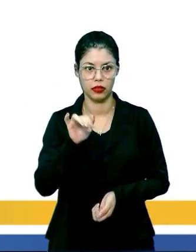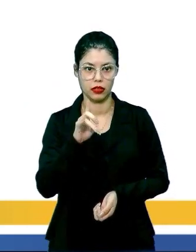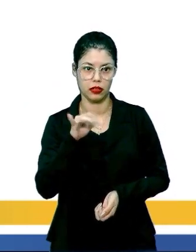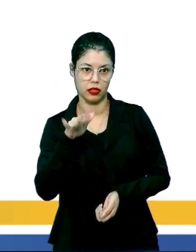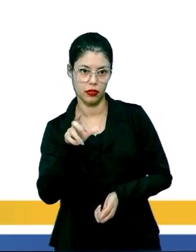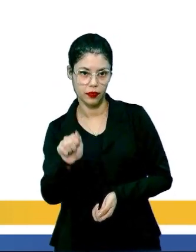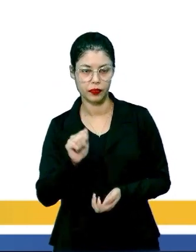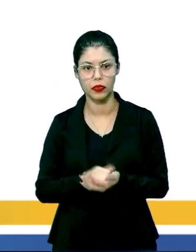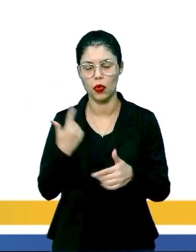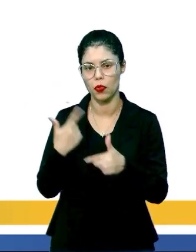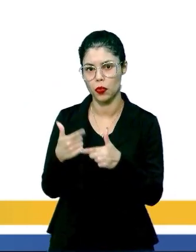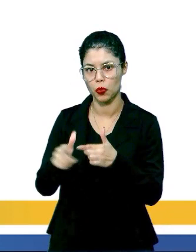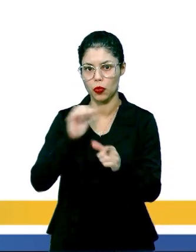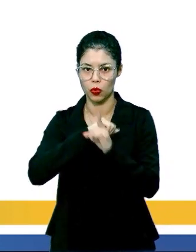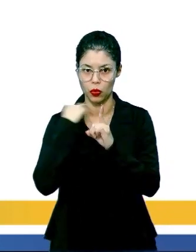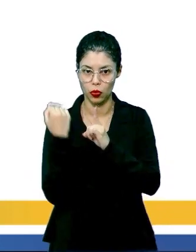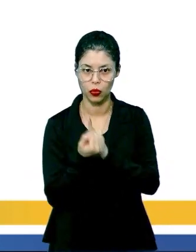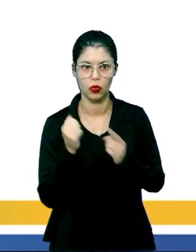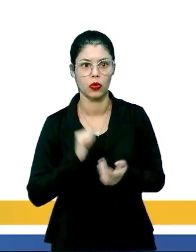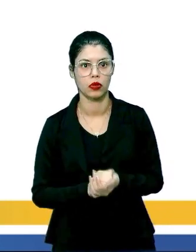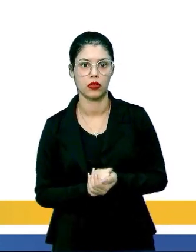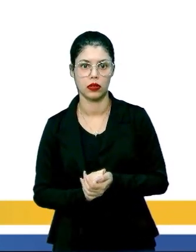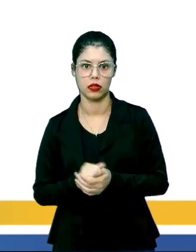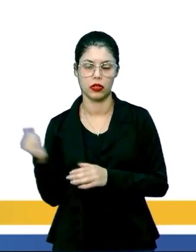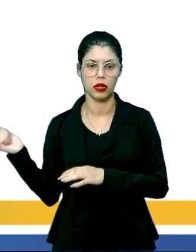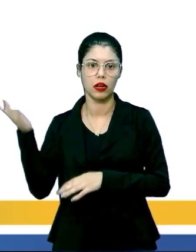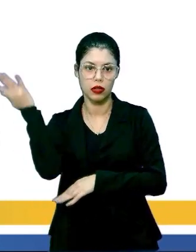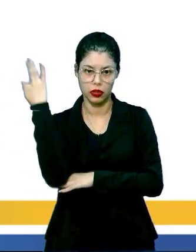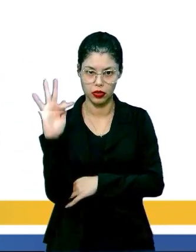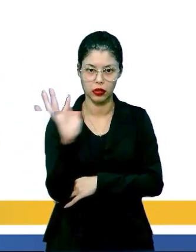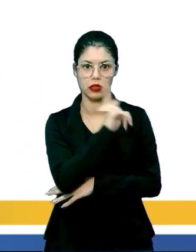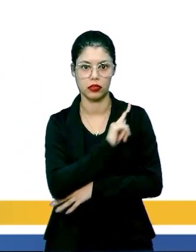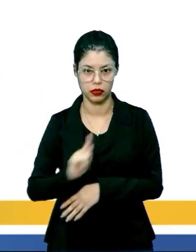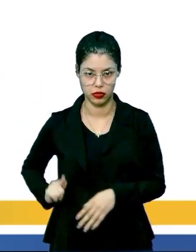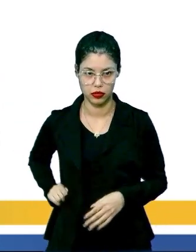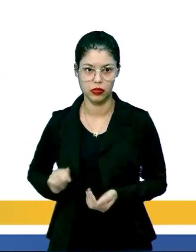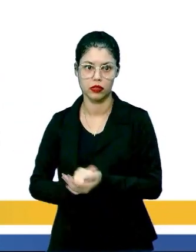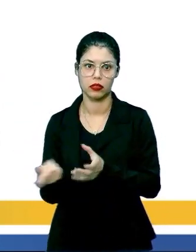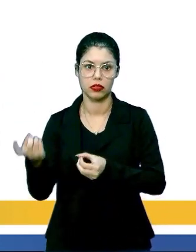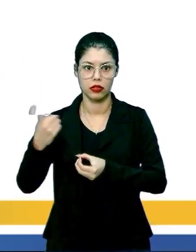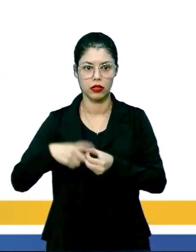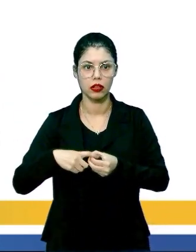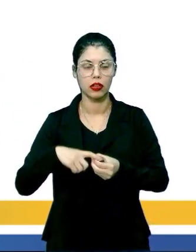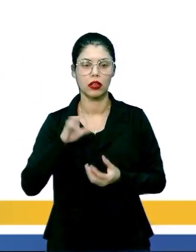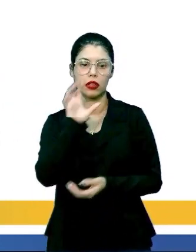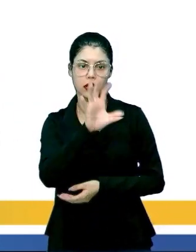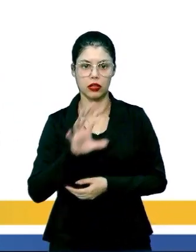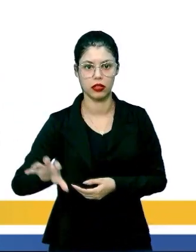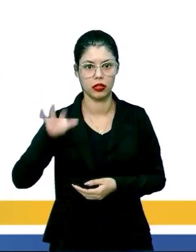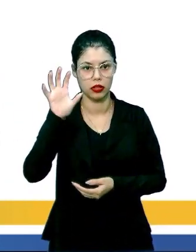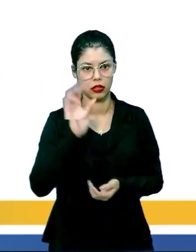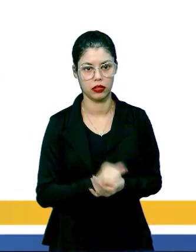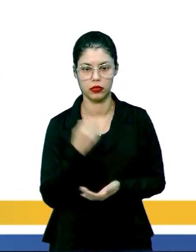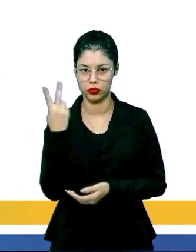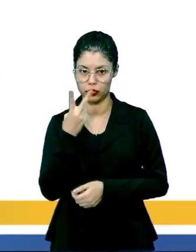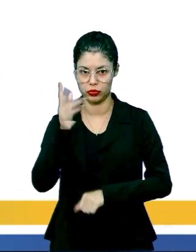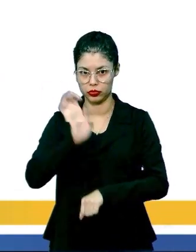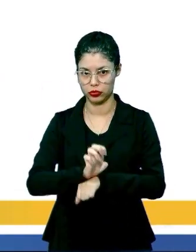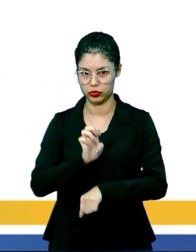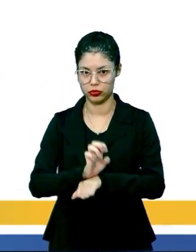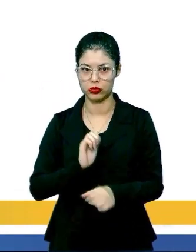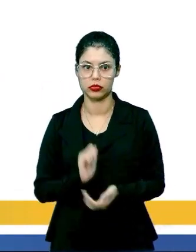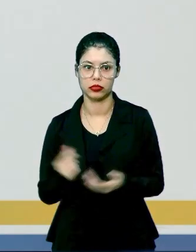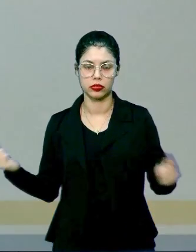O problema social que culminou com a intervenção do governo federal reportava-se a região, né, de dois